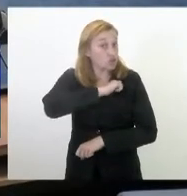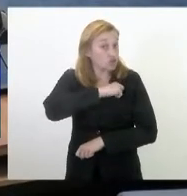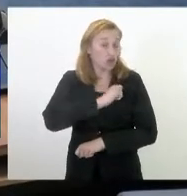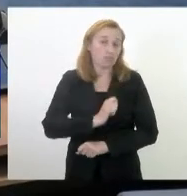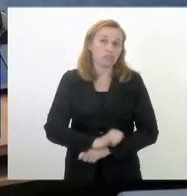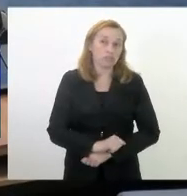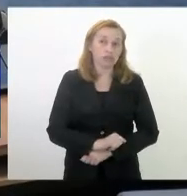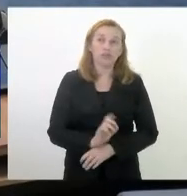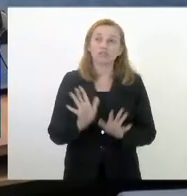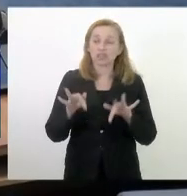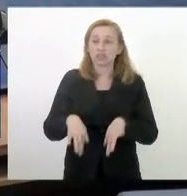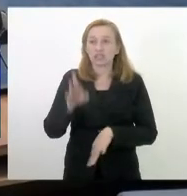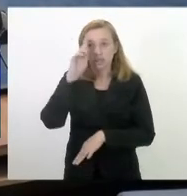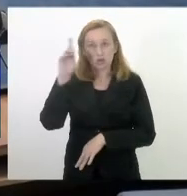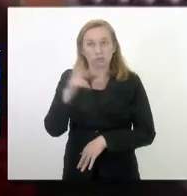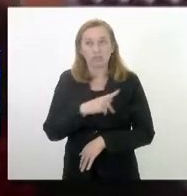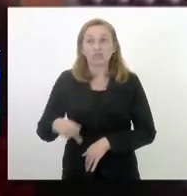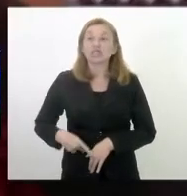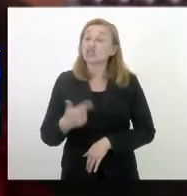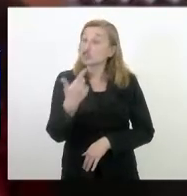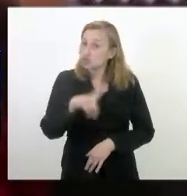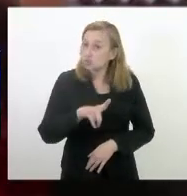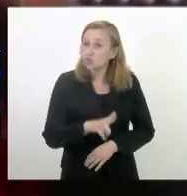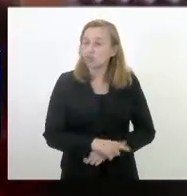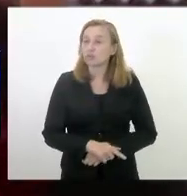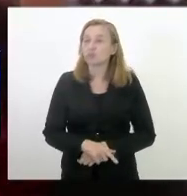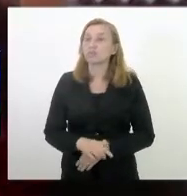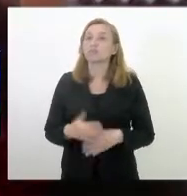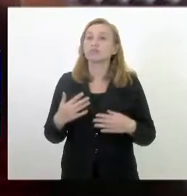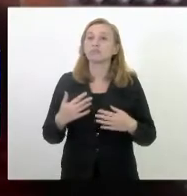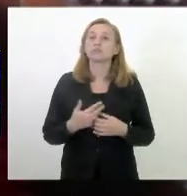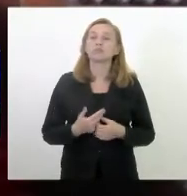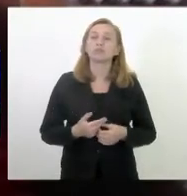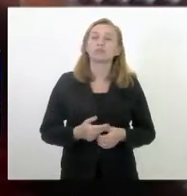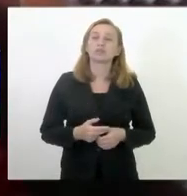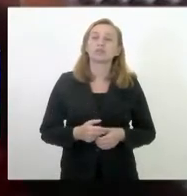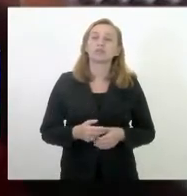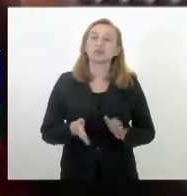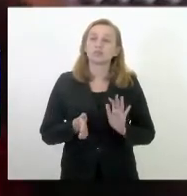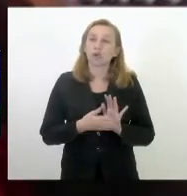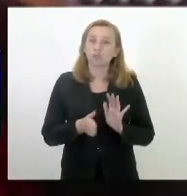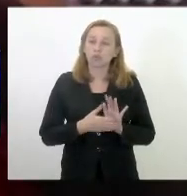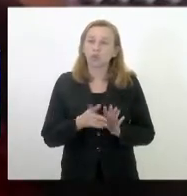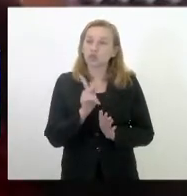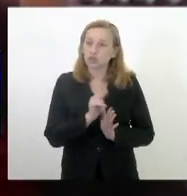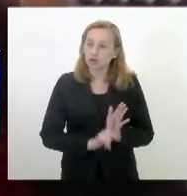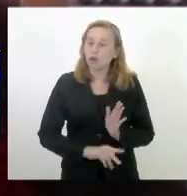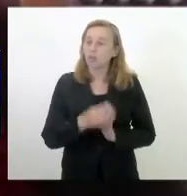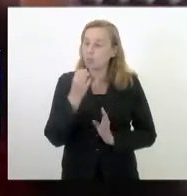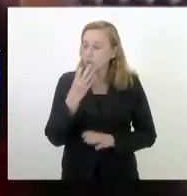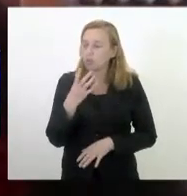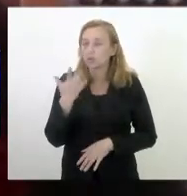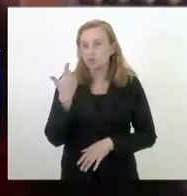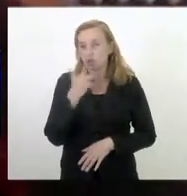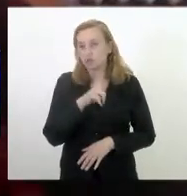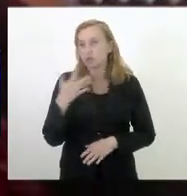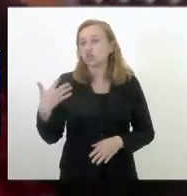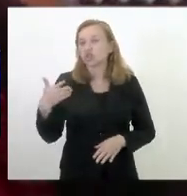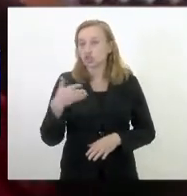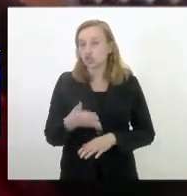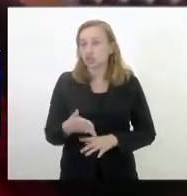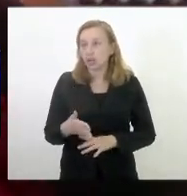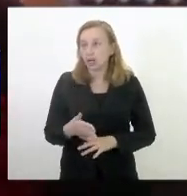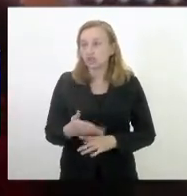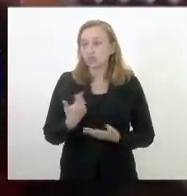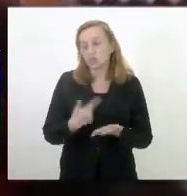Concluindo, presidente, mais uma vez, celebrar a proposição desse projeto. Que bom que a gente conseguiu chegar, né,